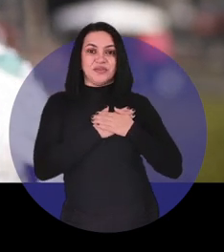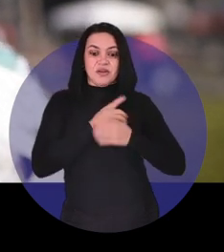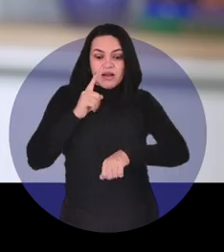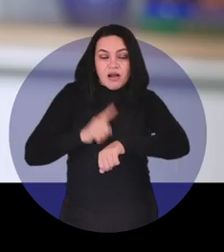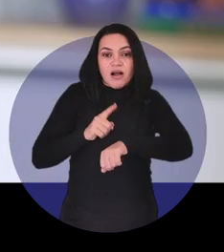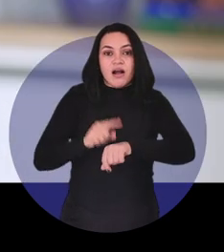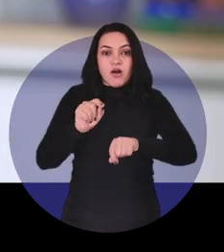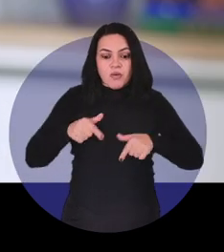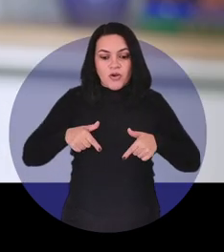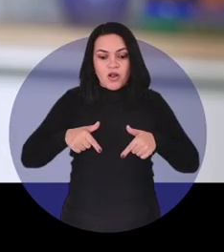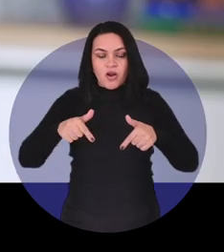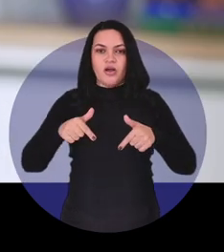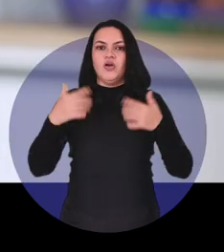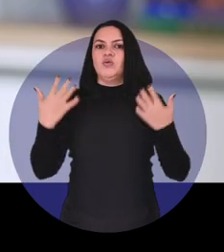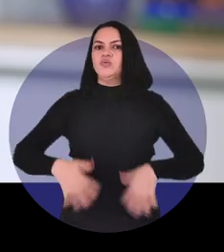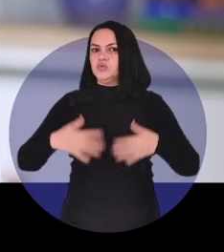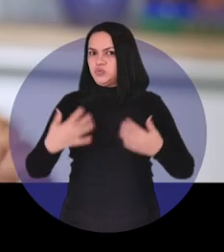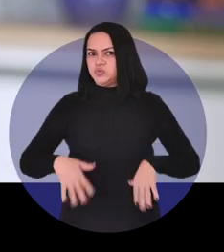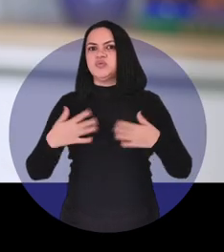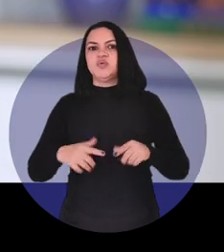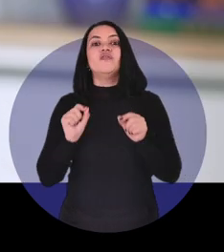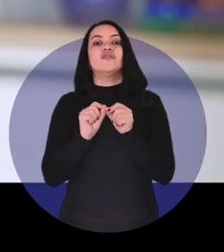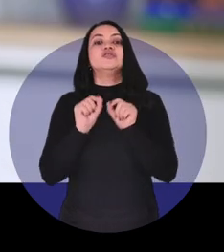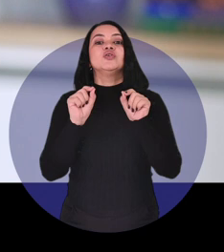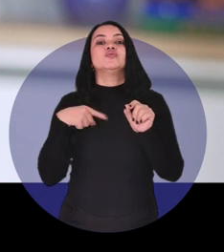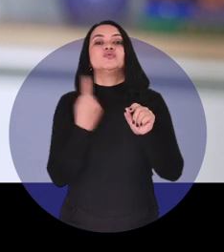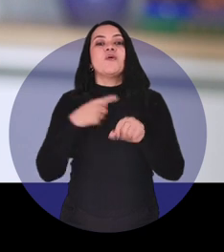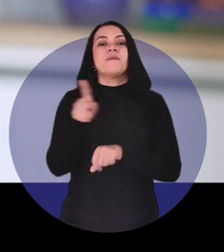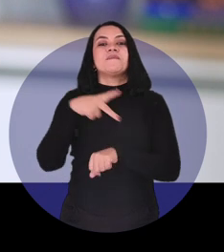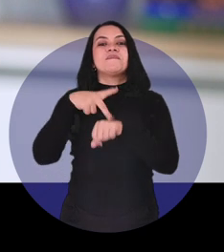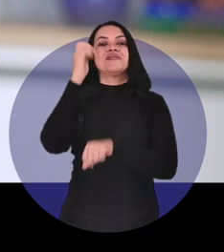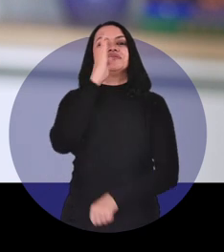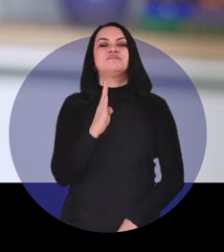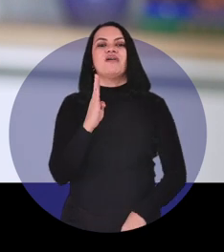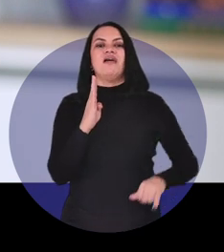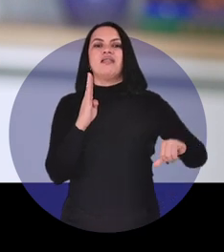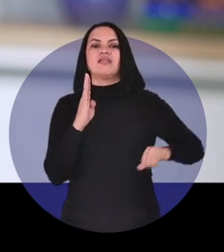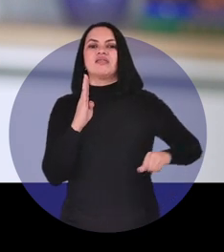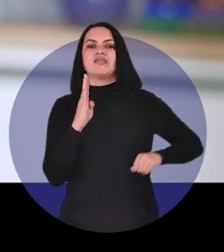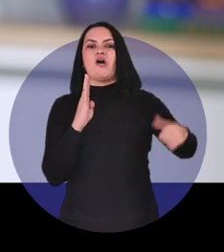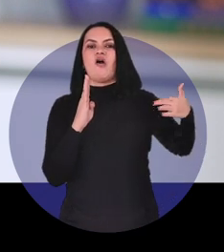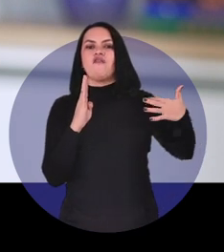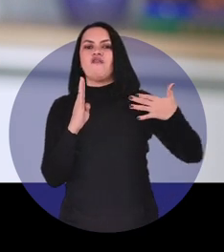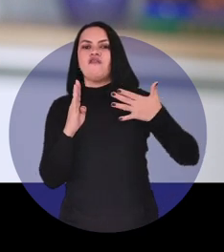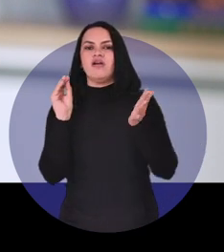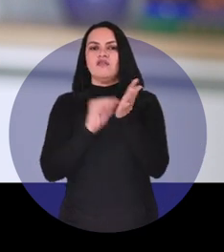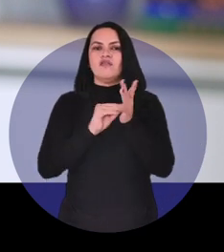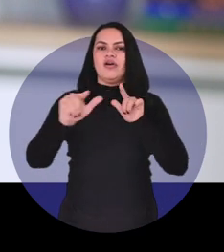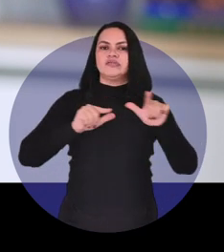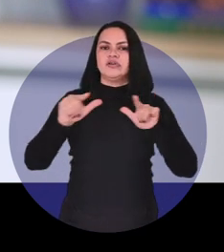coração. Chegou a hora de enfrentar mais um grande desafio: fazer o nosso país, que vem sofrendo tanto com